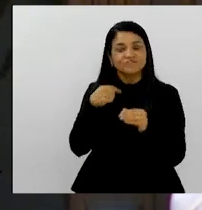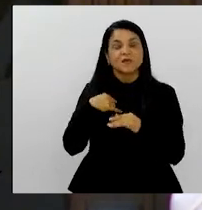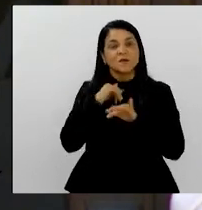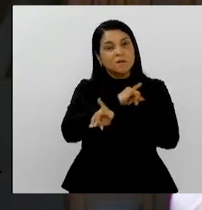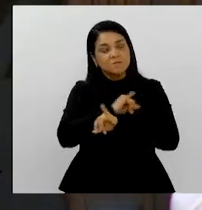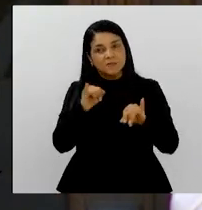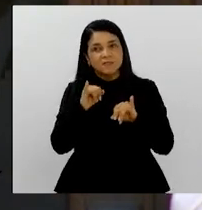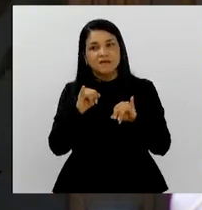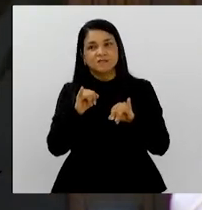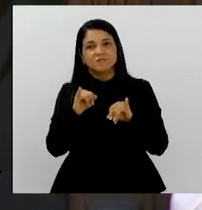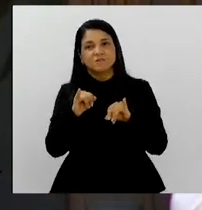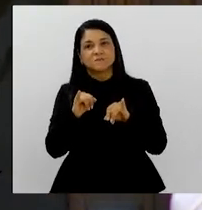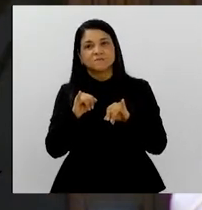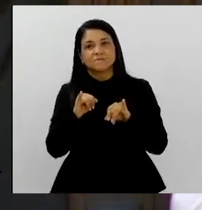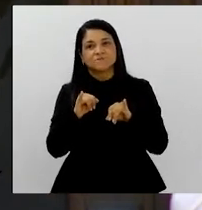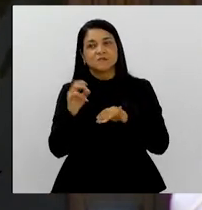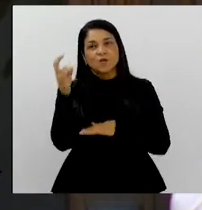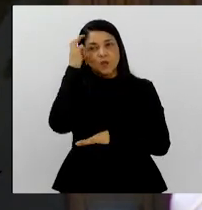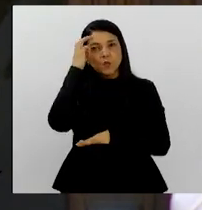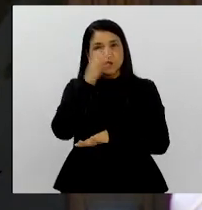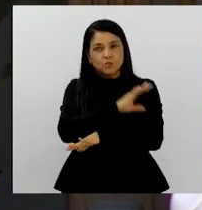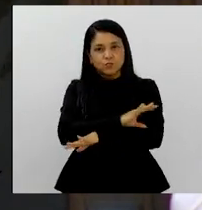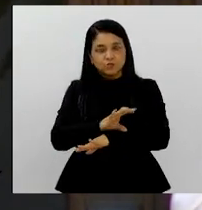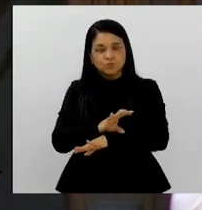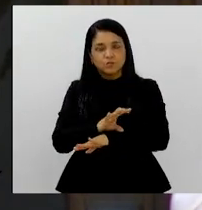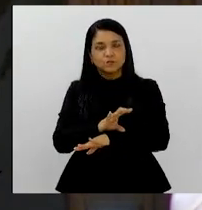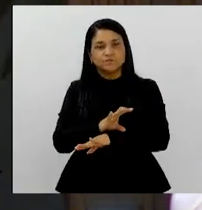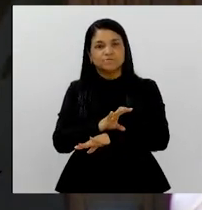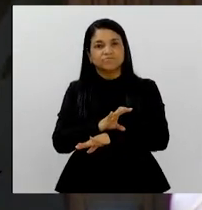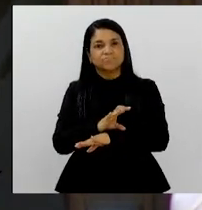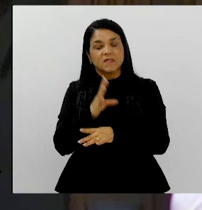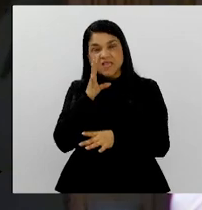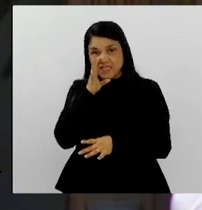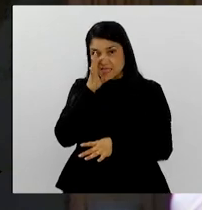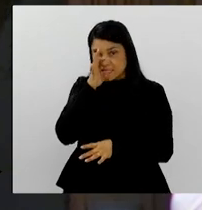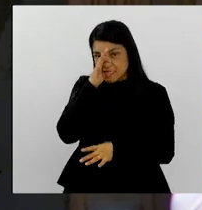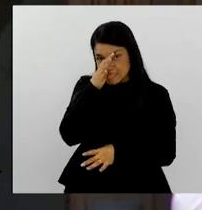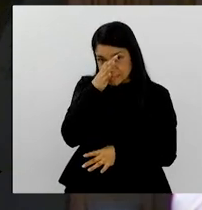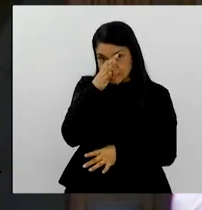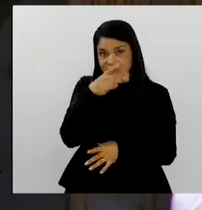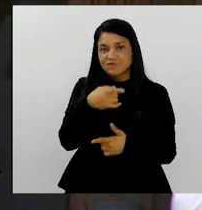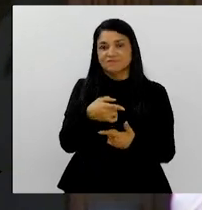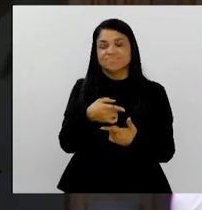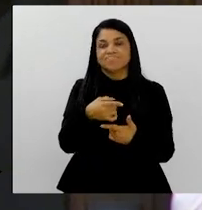que a cultura, ela resiste, e a gente